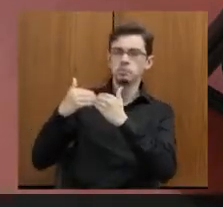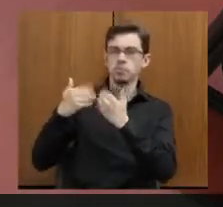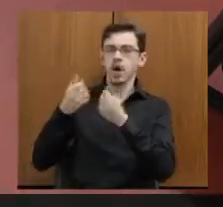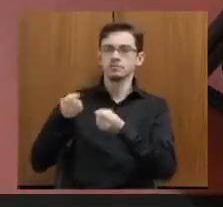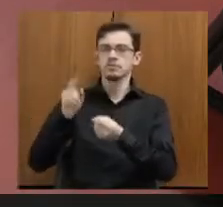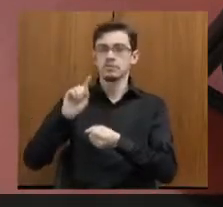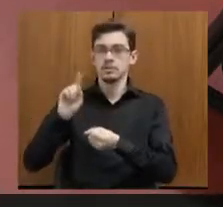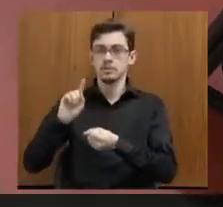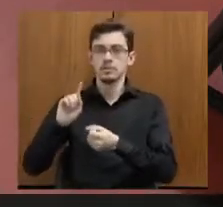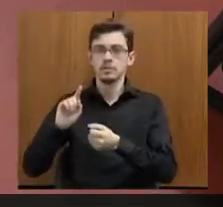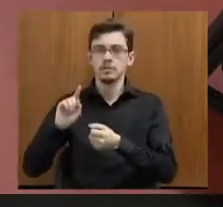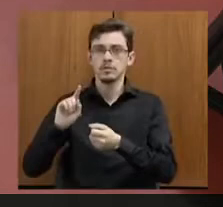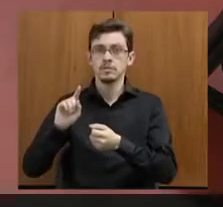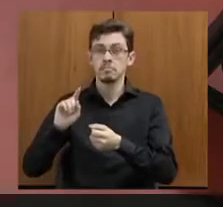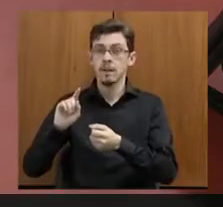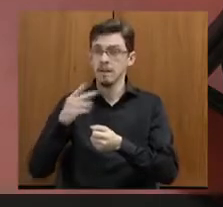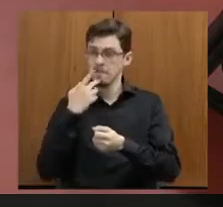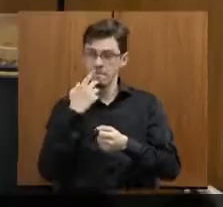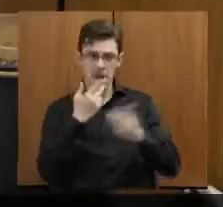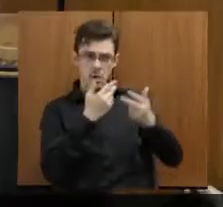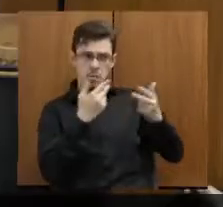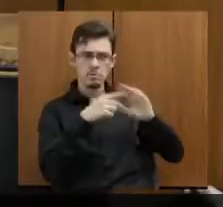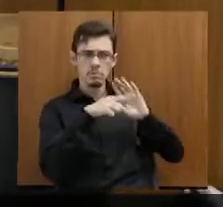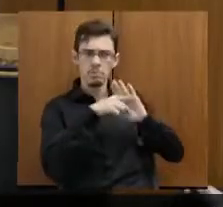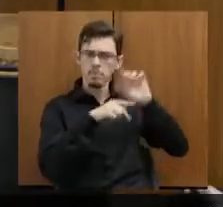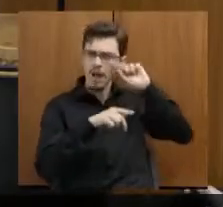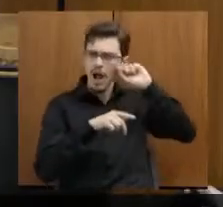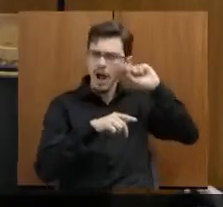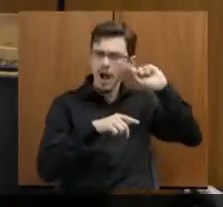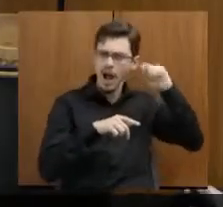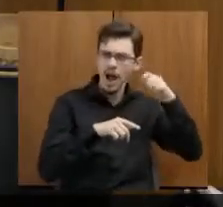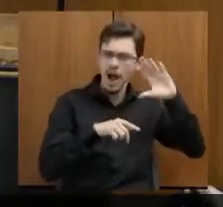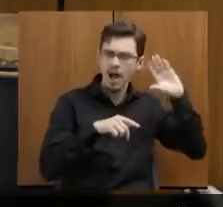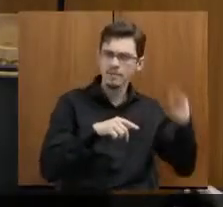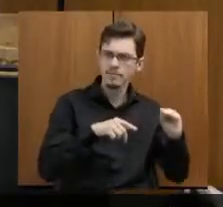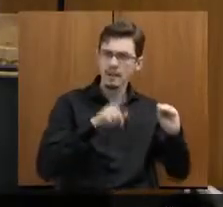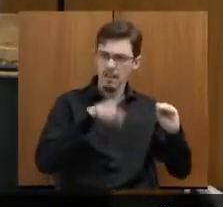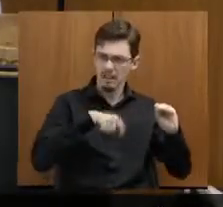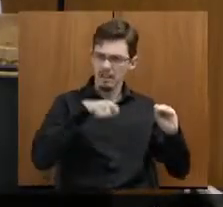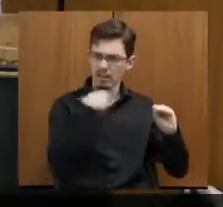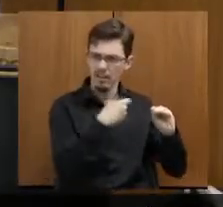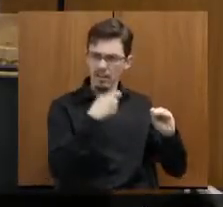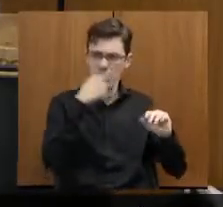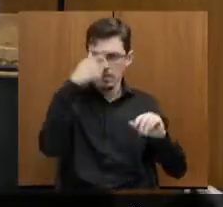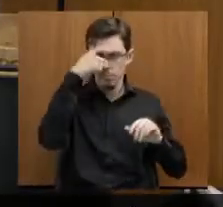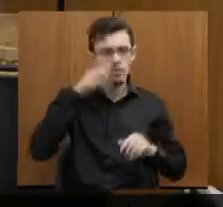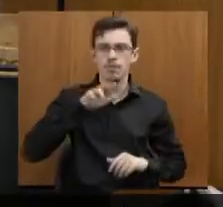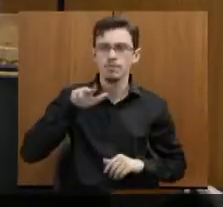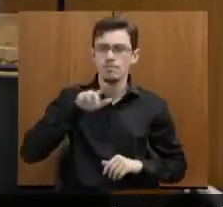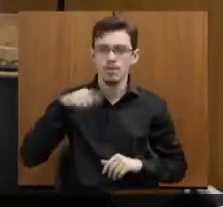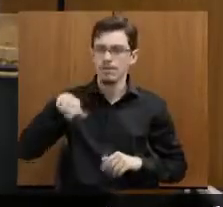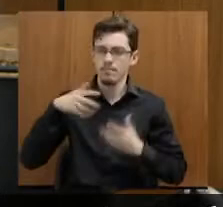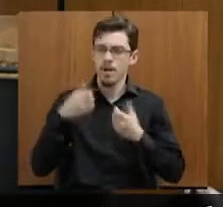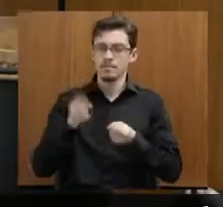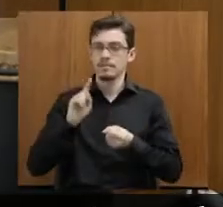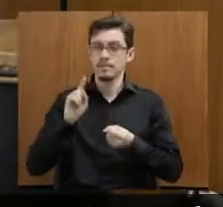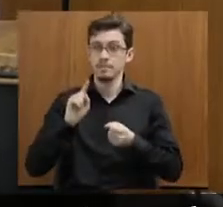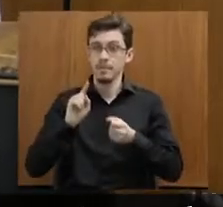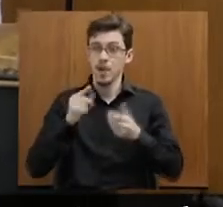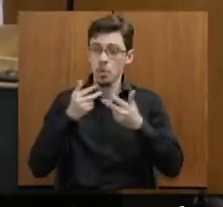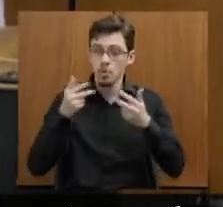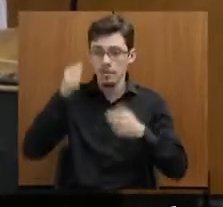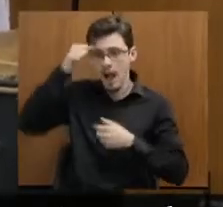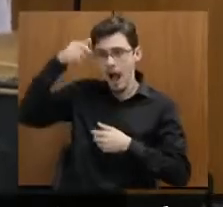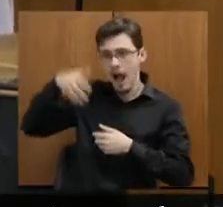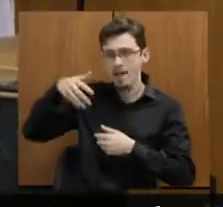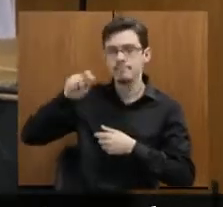toda essa temporização de tudo que a fruta e e veio para falar que tudo quer afro é global